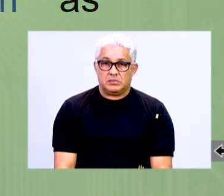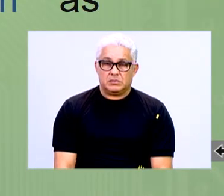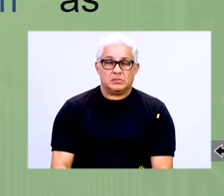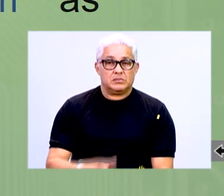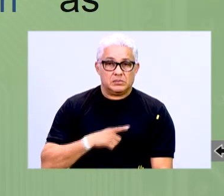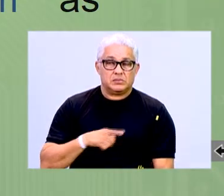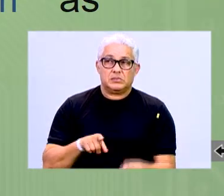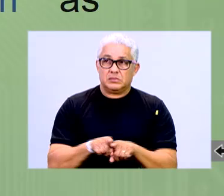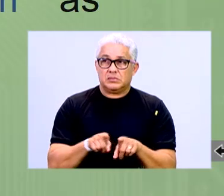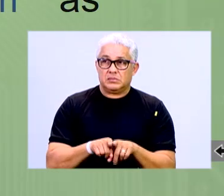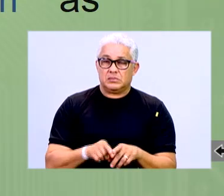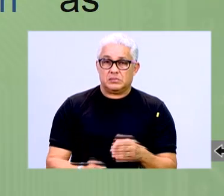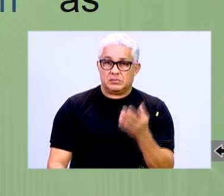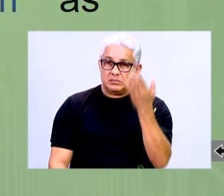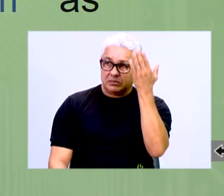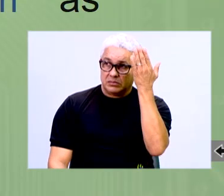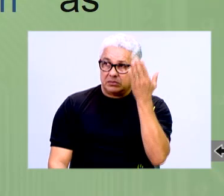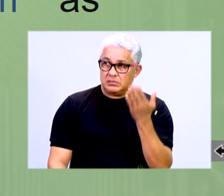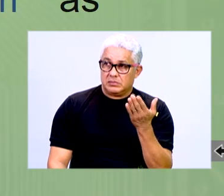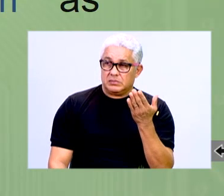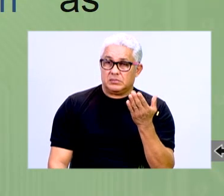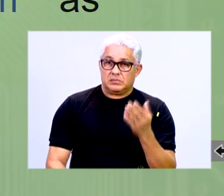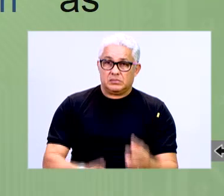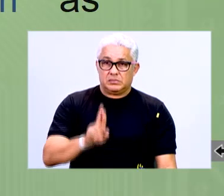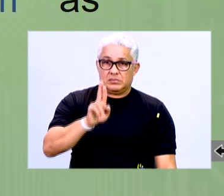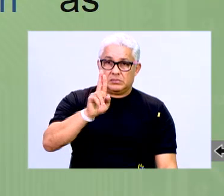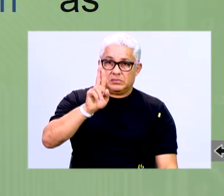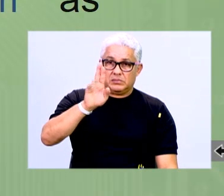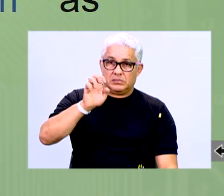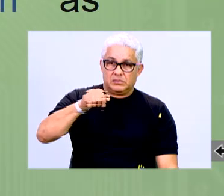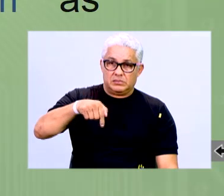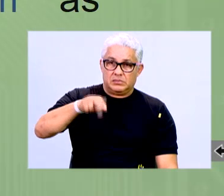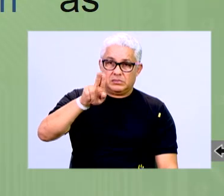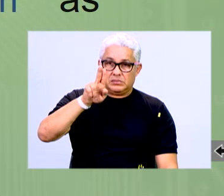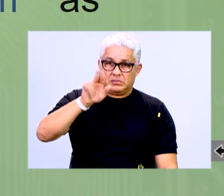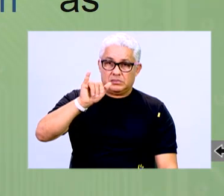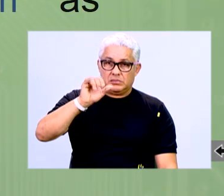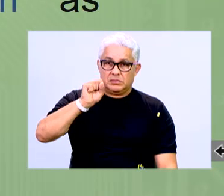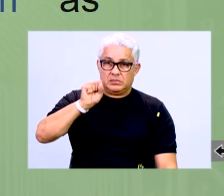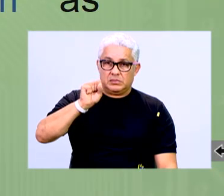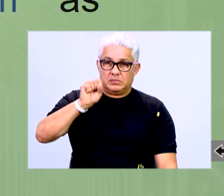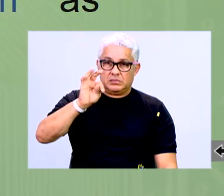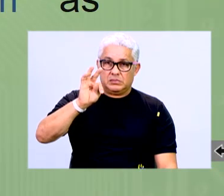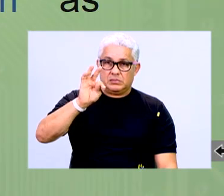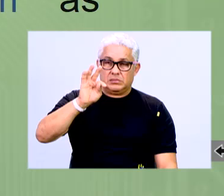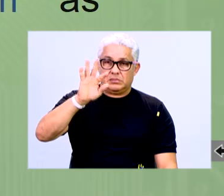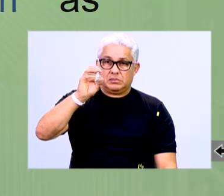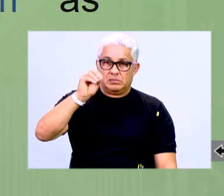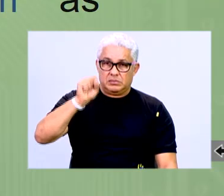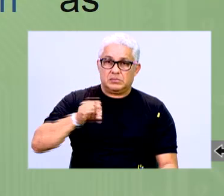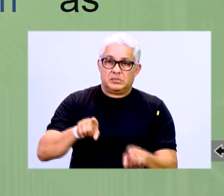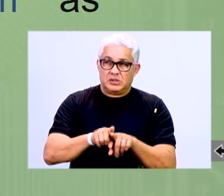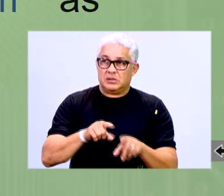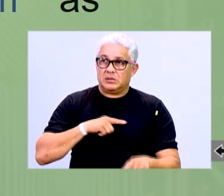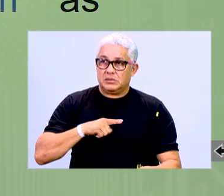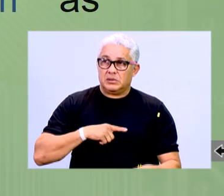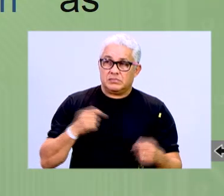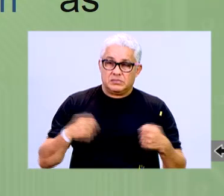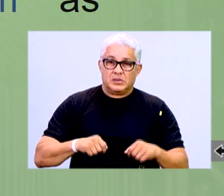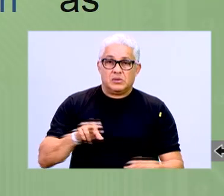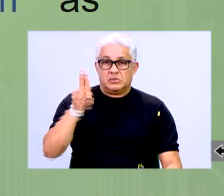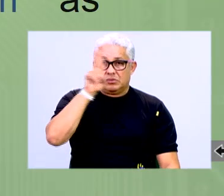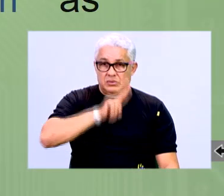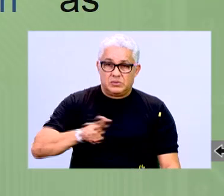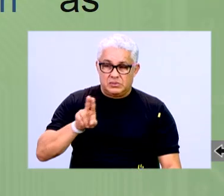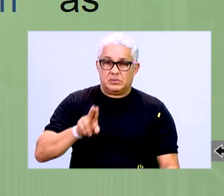Temos aí os requisitos e necessidades. Requisitos são originários de necessidades de